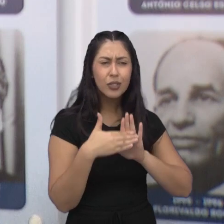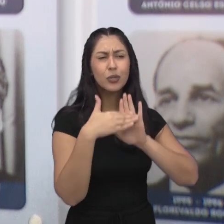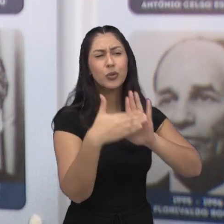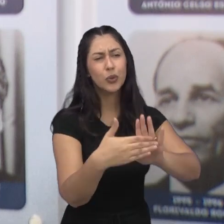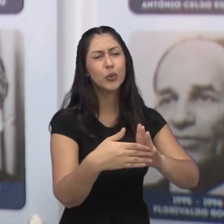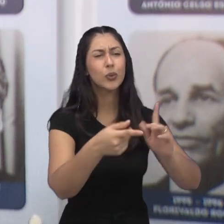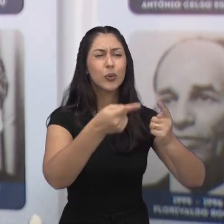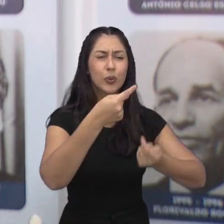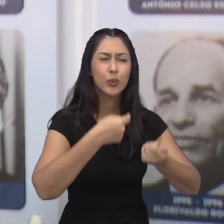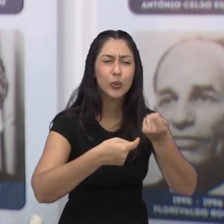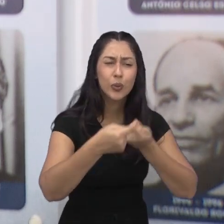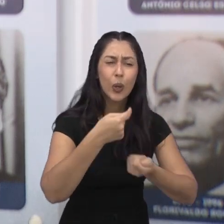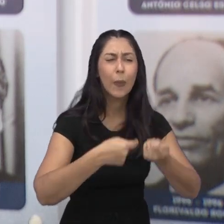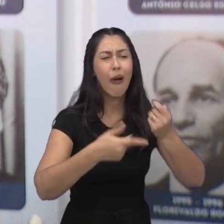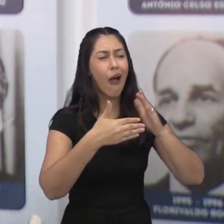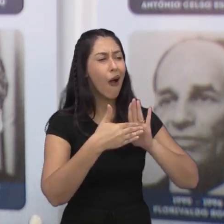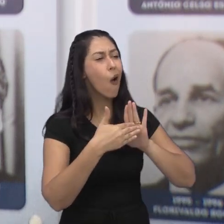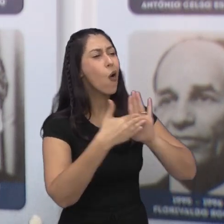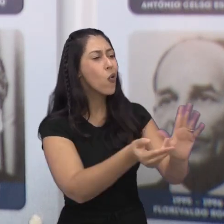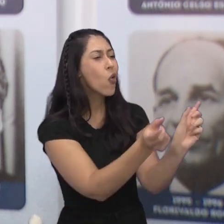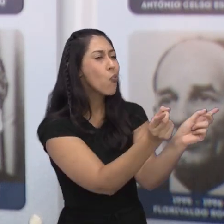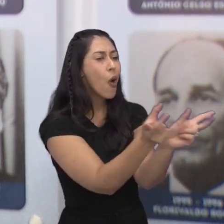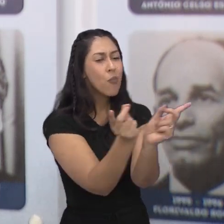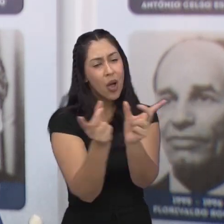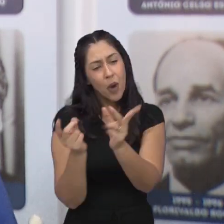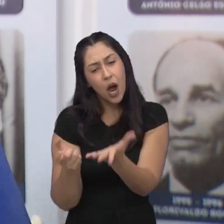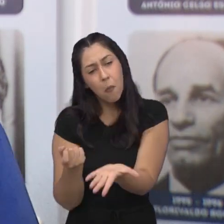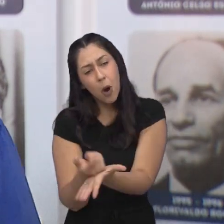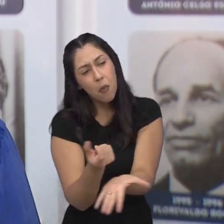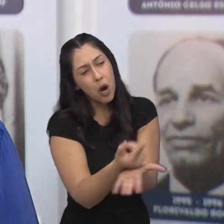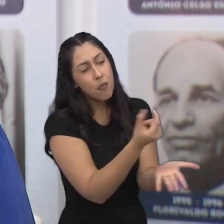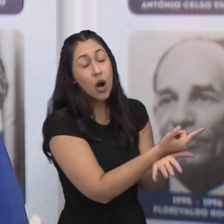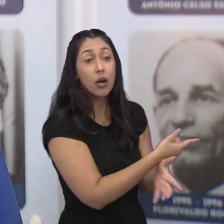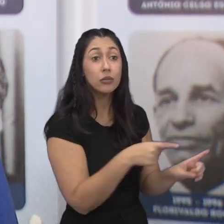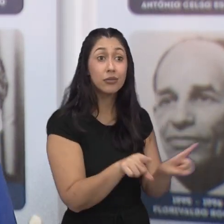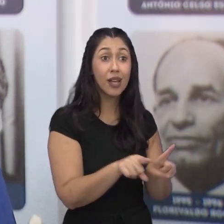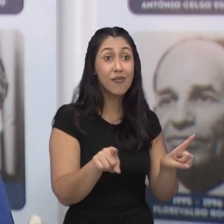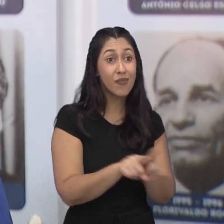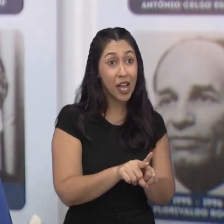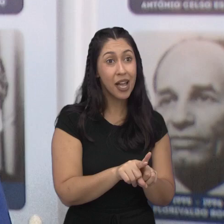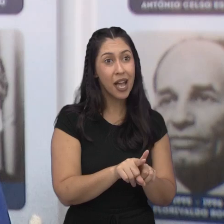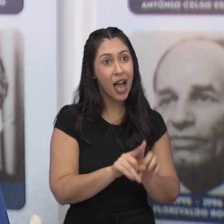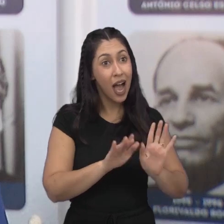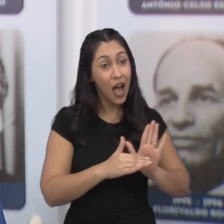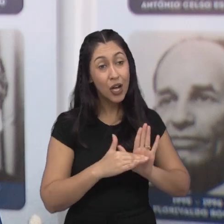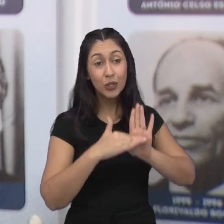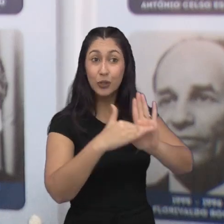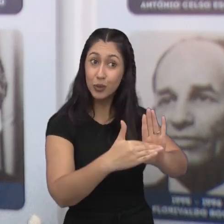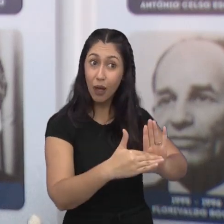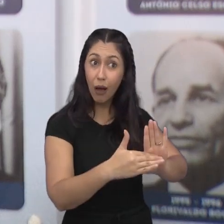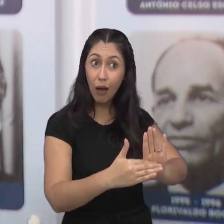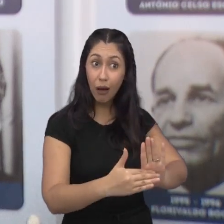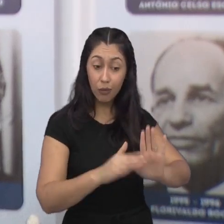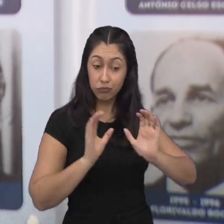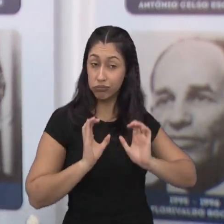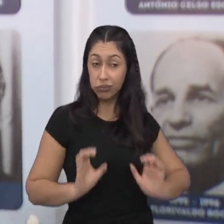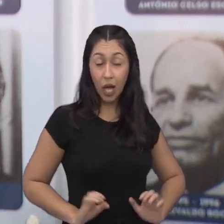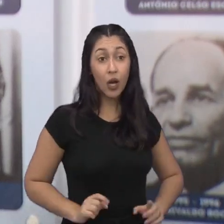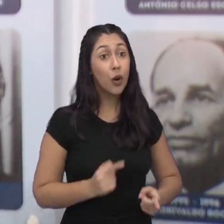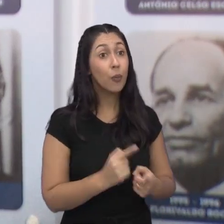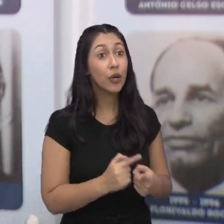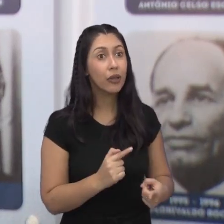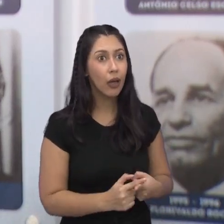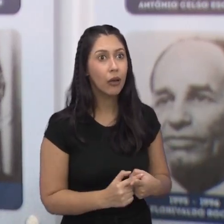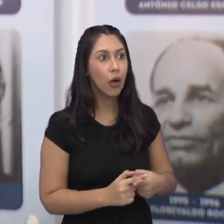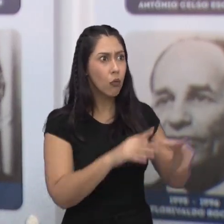do ponto de vista econômico, do ponto de vista comercial, e isso também gera um impacto lá na ponta para o cidadão muito interessante. Porque se uma